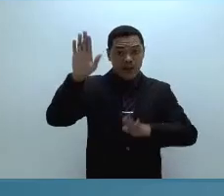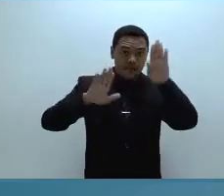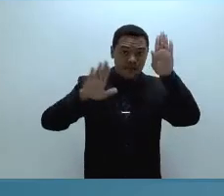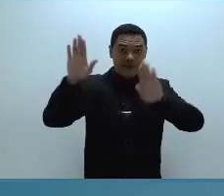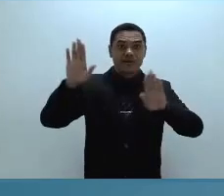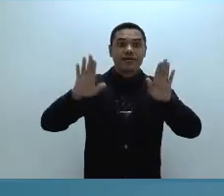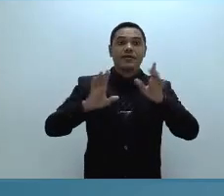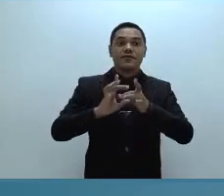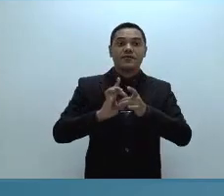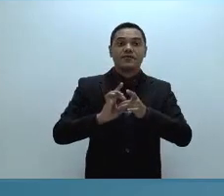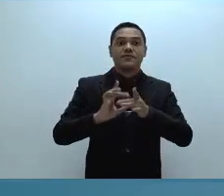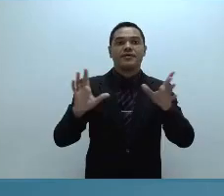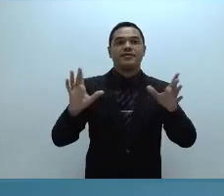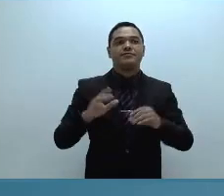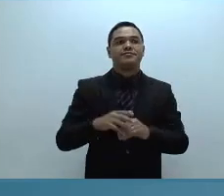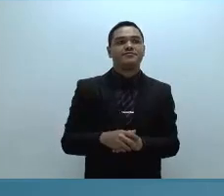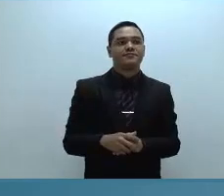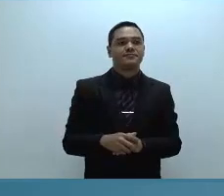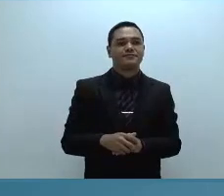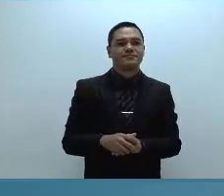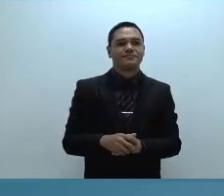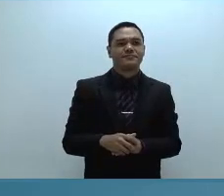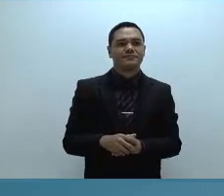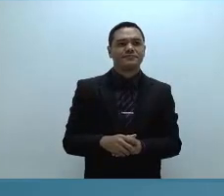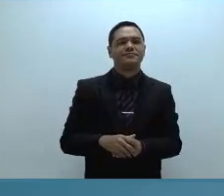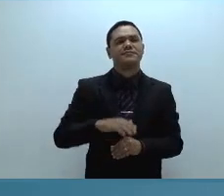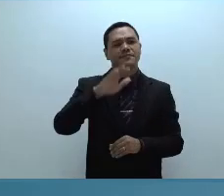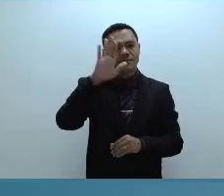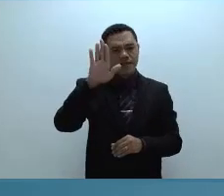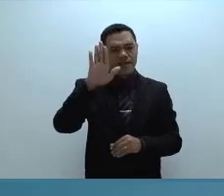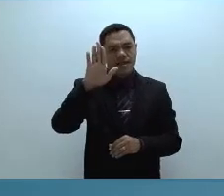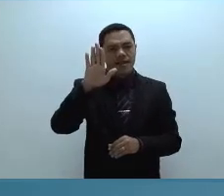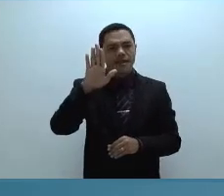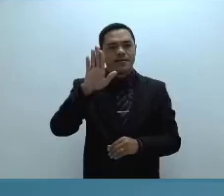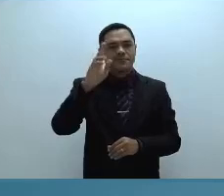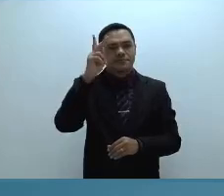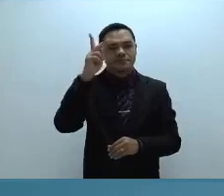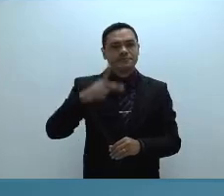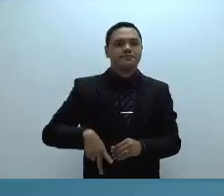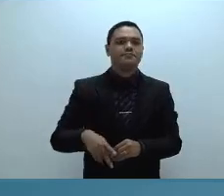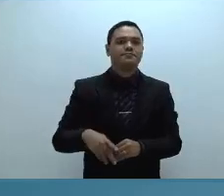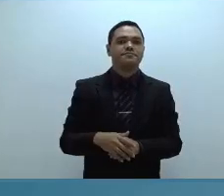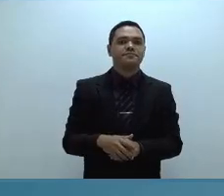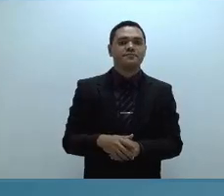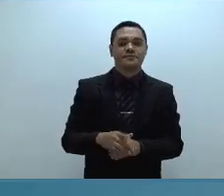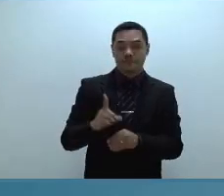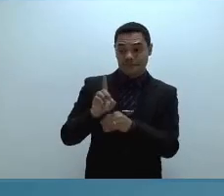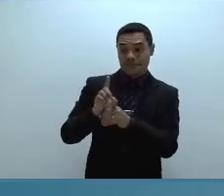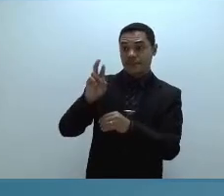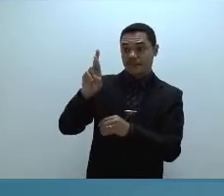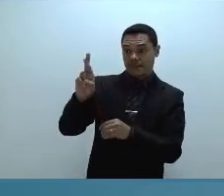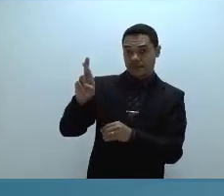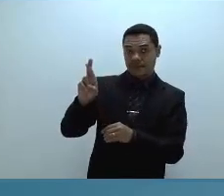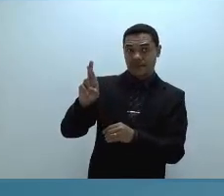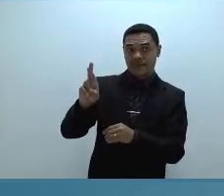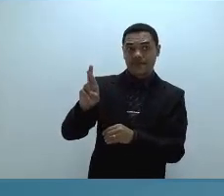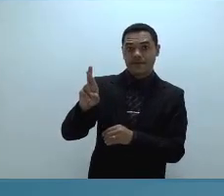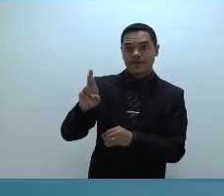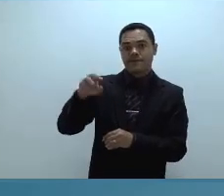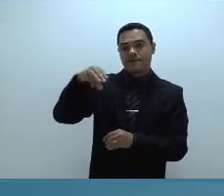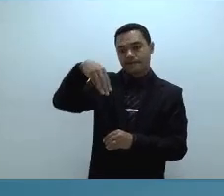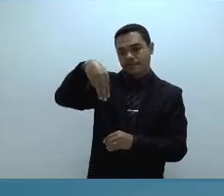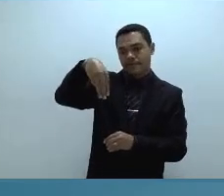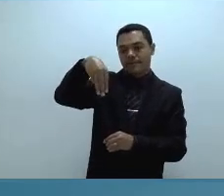facultada. Essa palavra, senhor presidente, mais uma vez. Por não, doutor Mário Falâmbula. Não podemos,